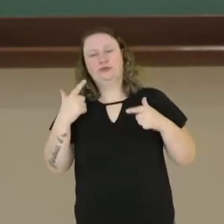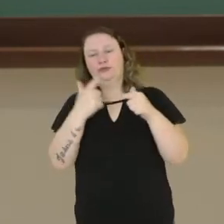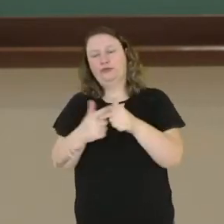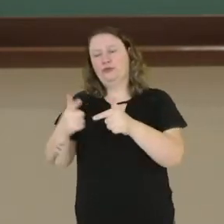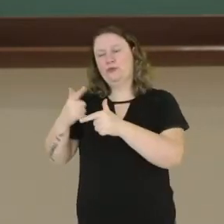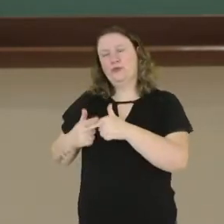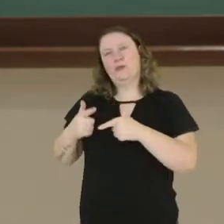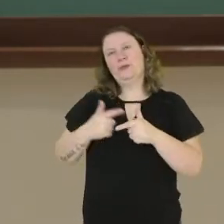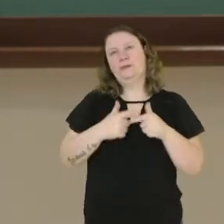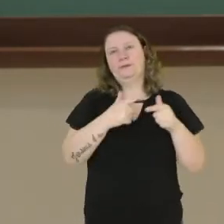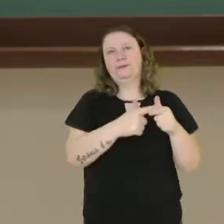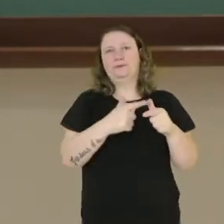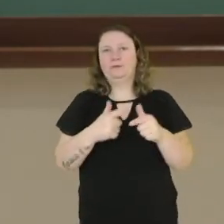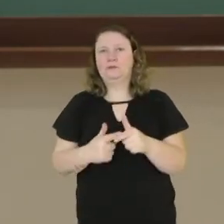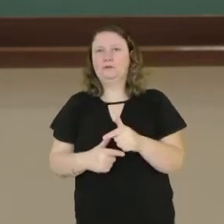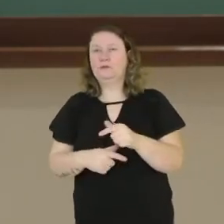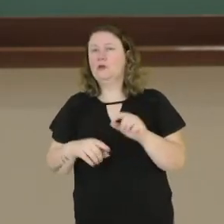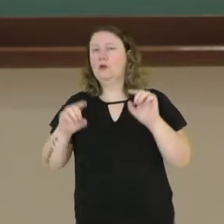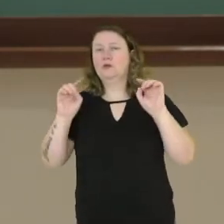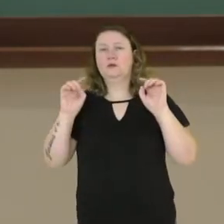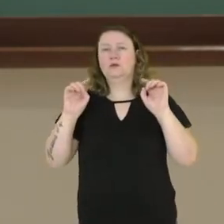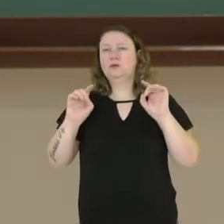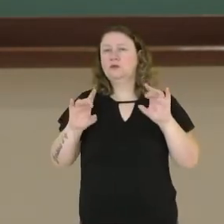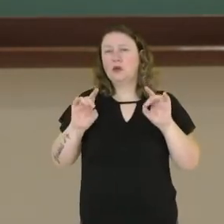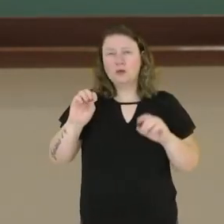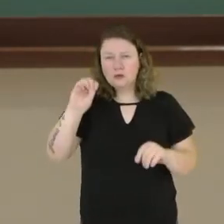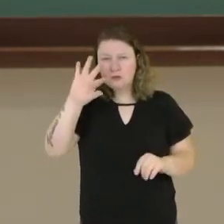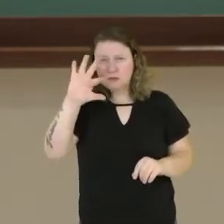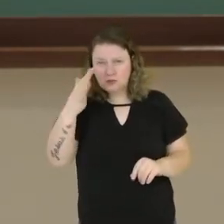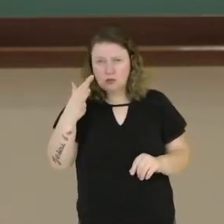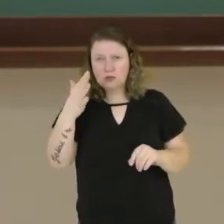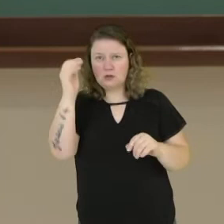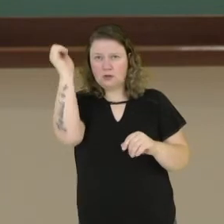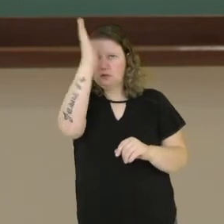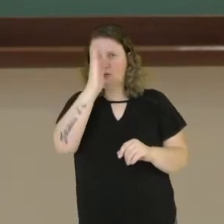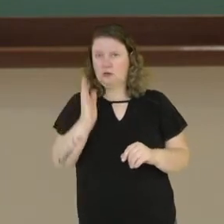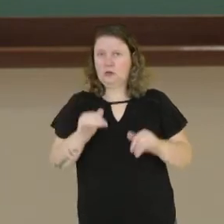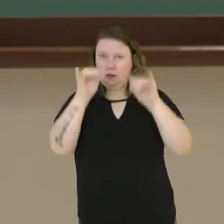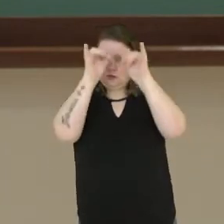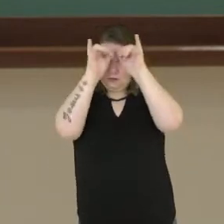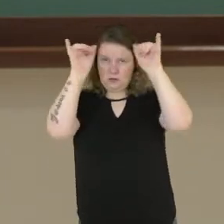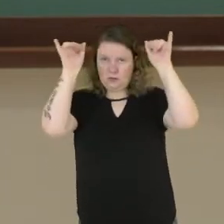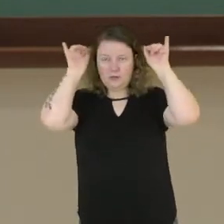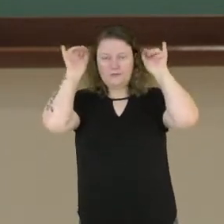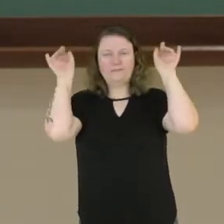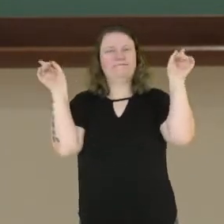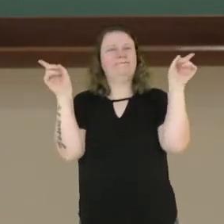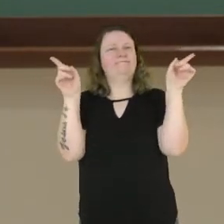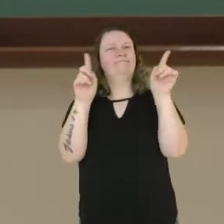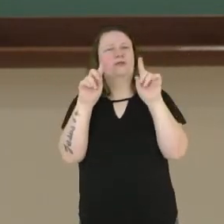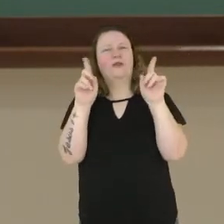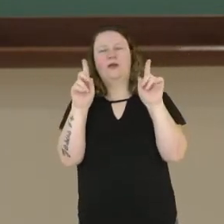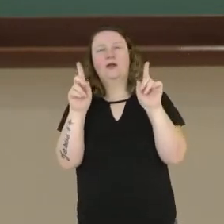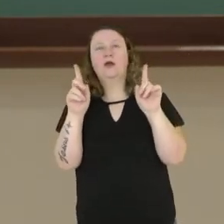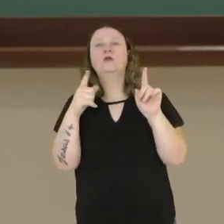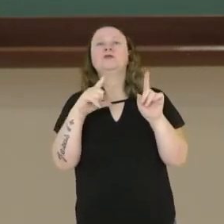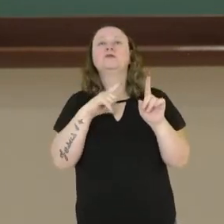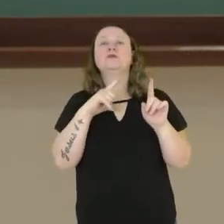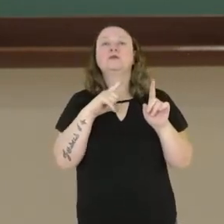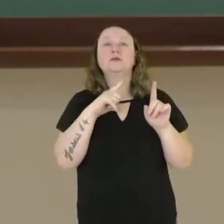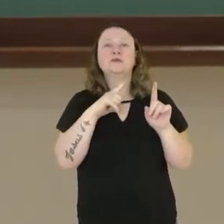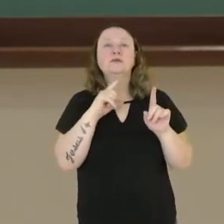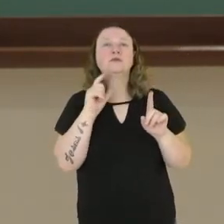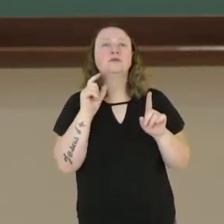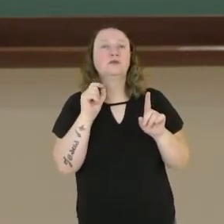continente não aconteciam só na época do Brasil Império. A gente vai ver que através, né,